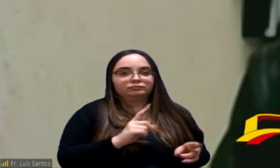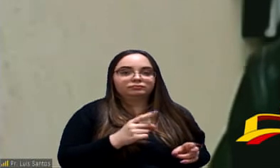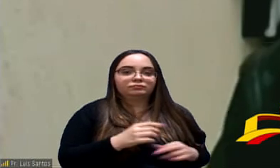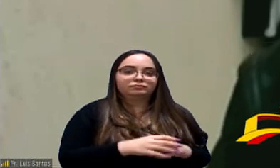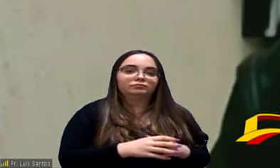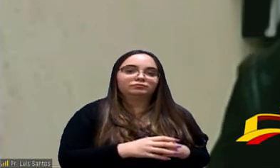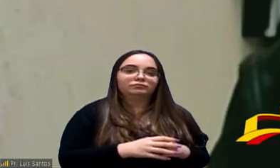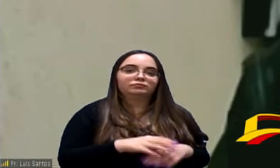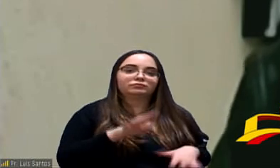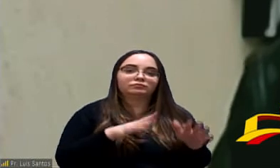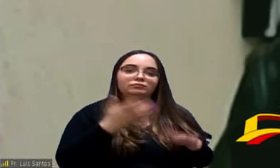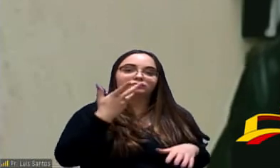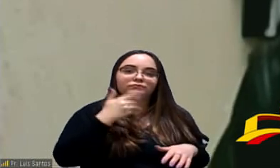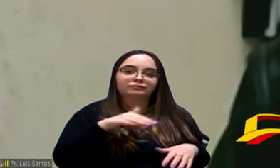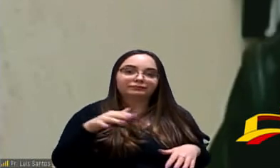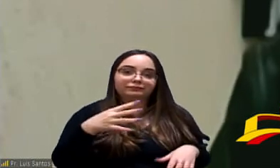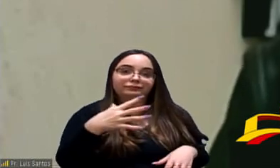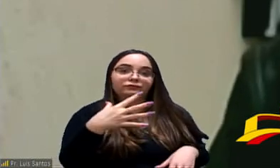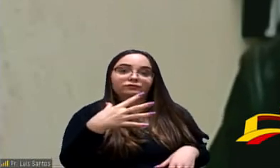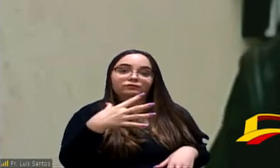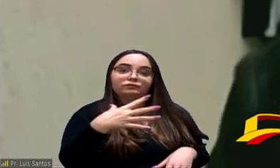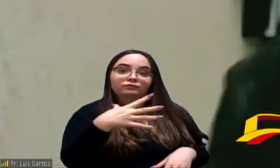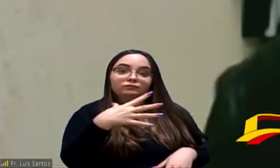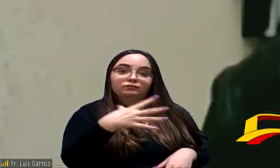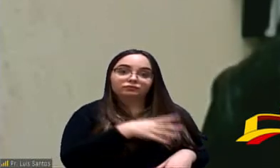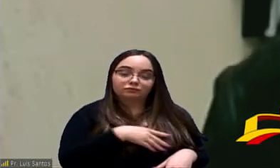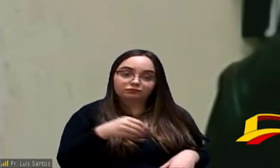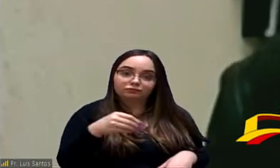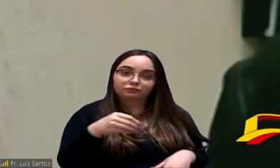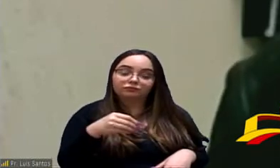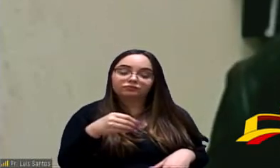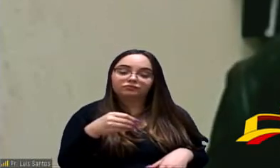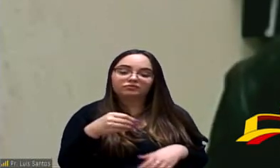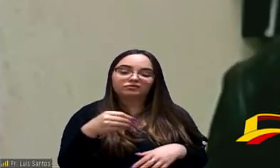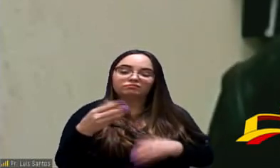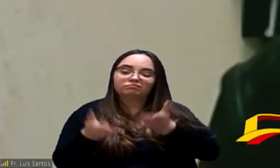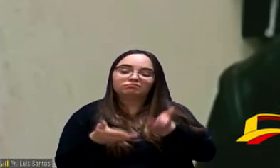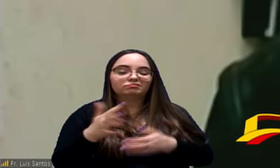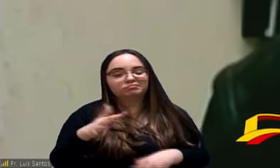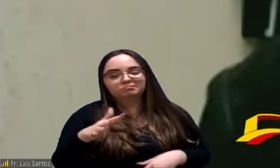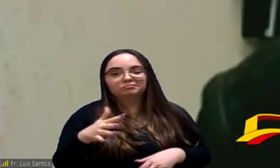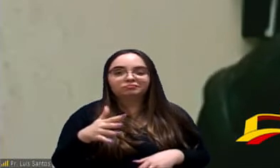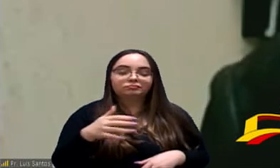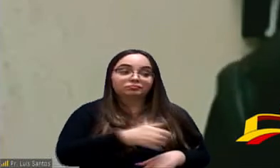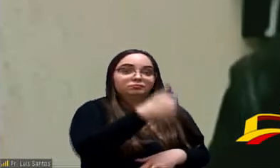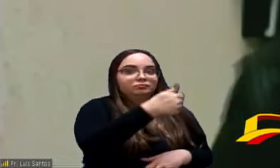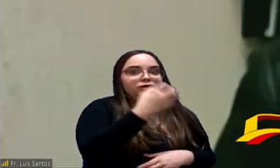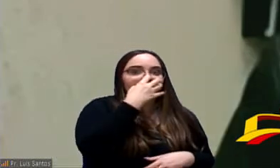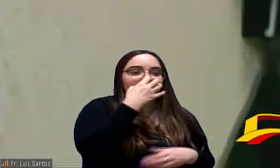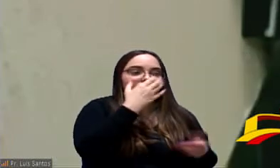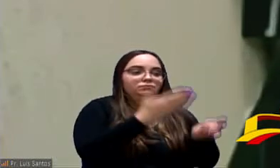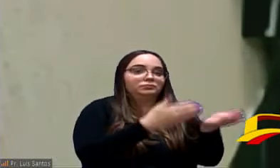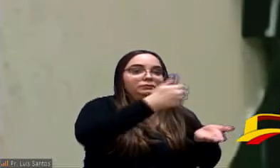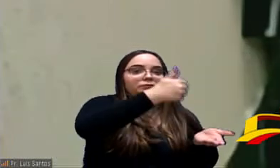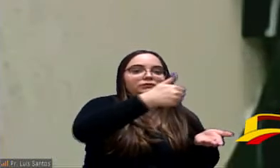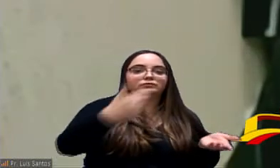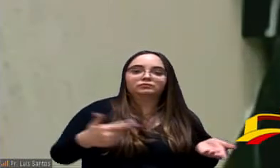as crianças, os filhos são menos tratados, são tratados de forma mais,